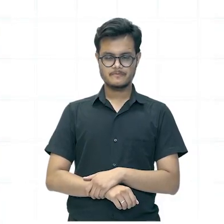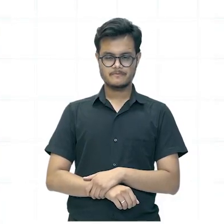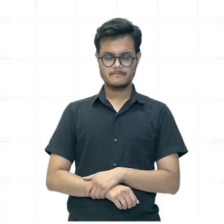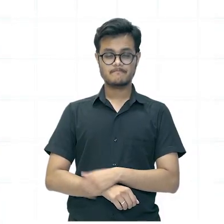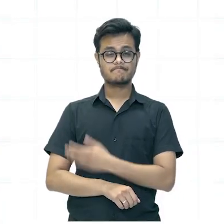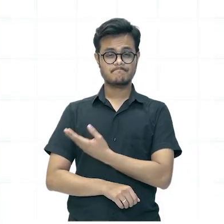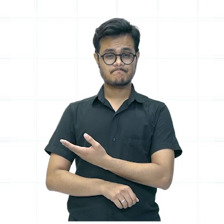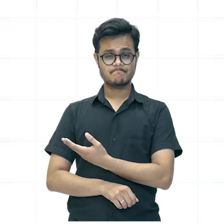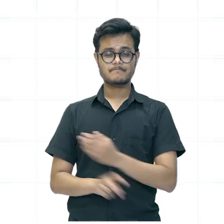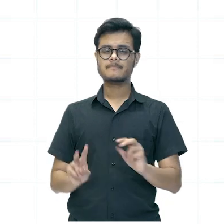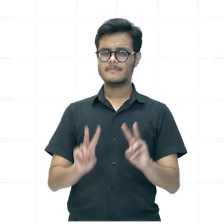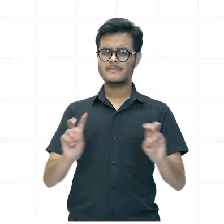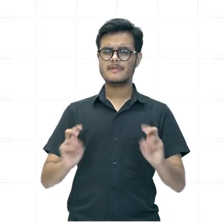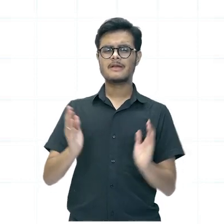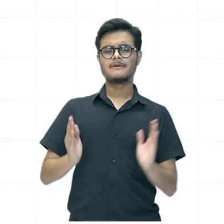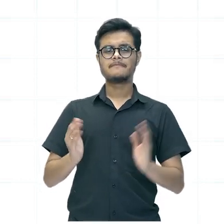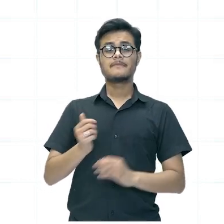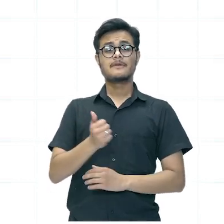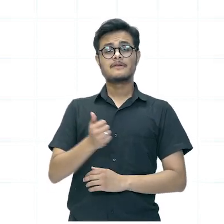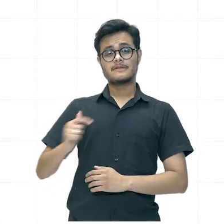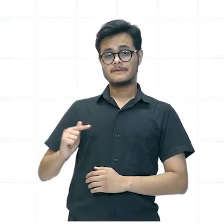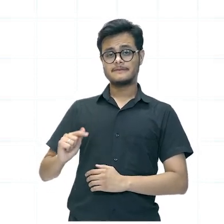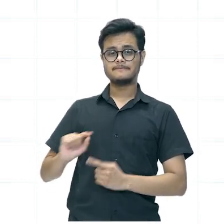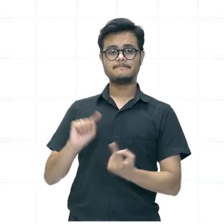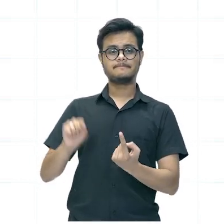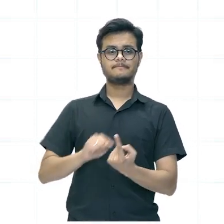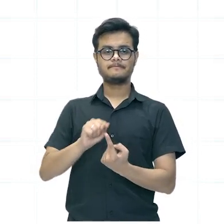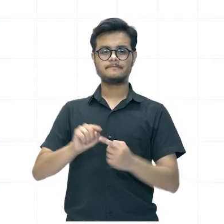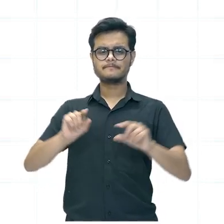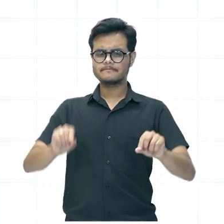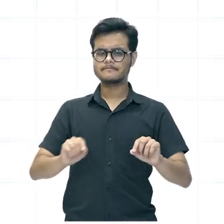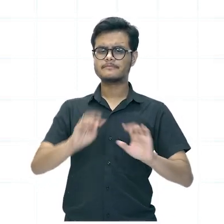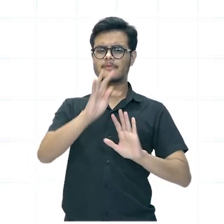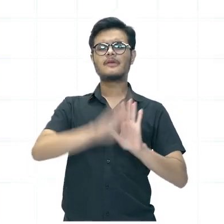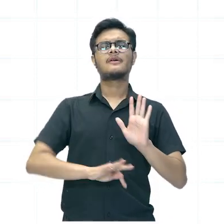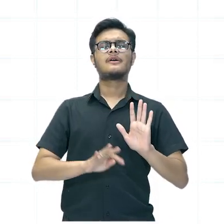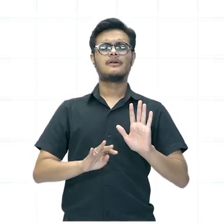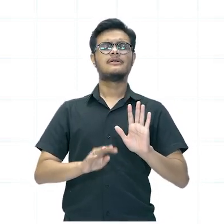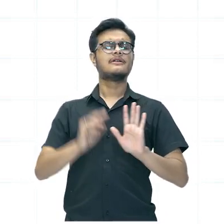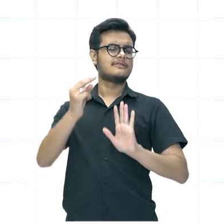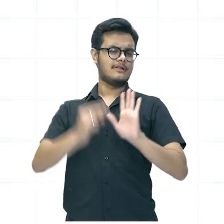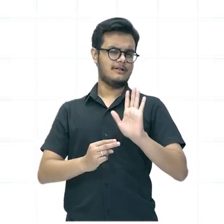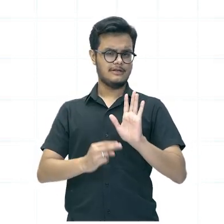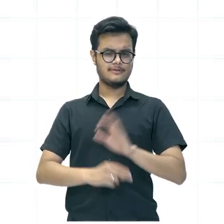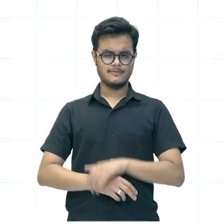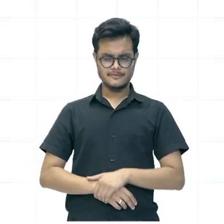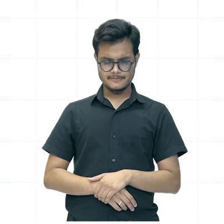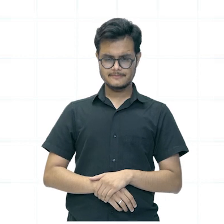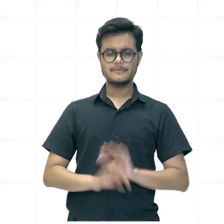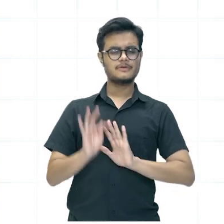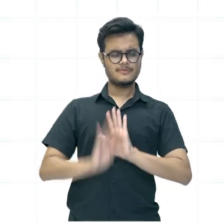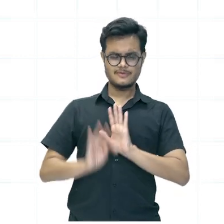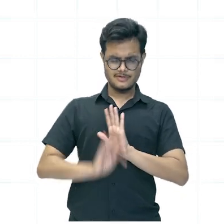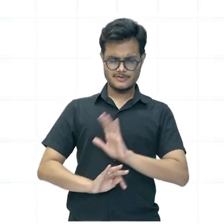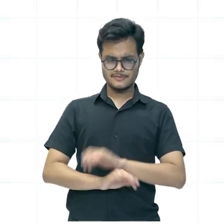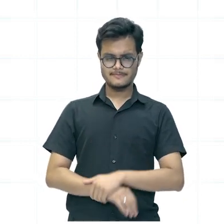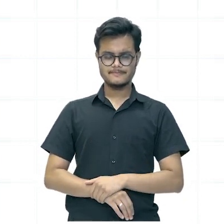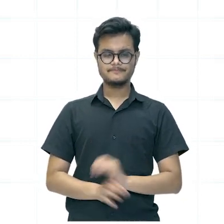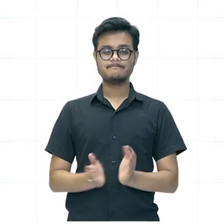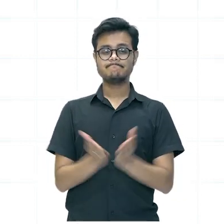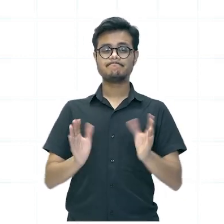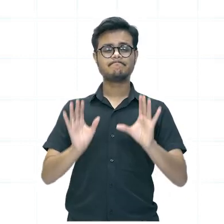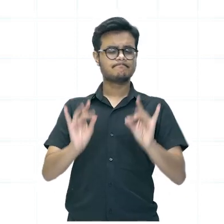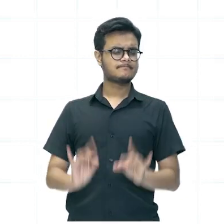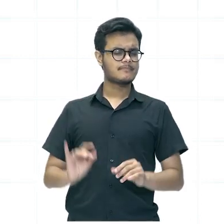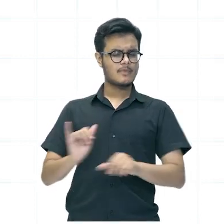Então, nossa aula 17, objeto de conhecimento, é compreensão geral e específica. Leitura rápida. O